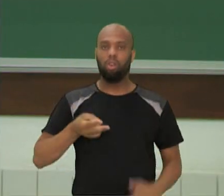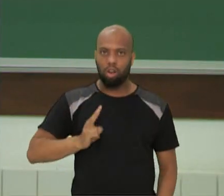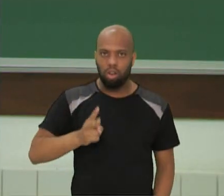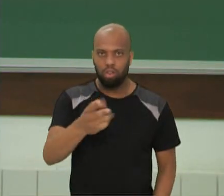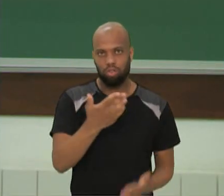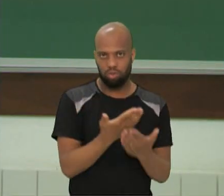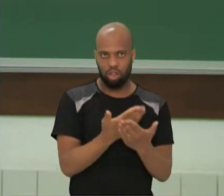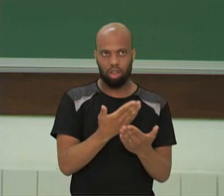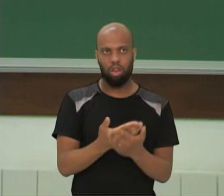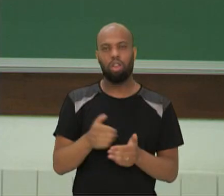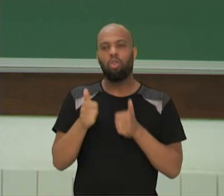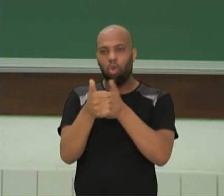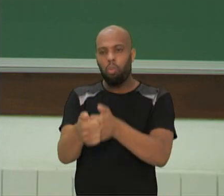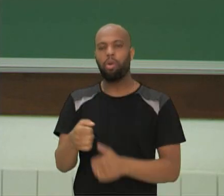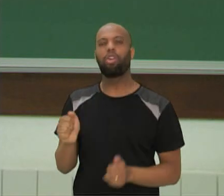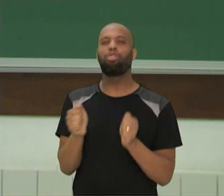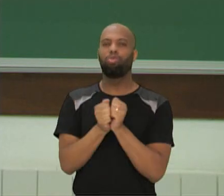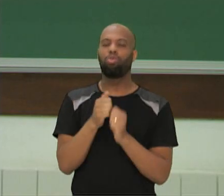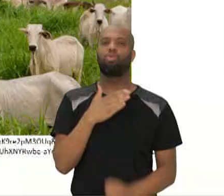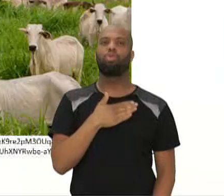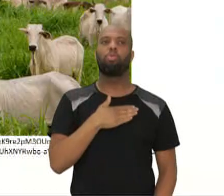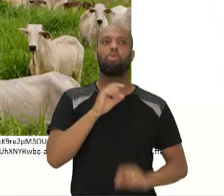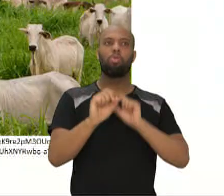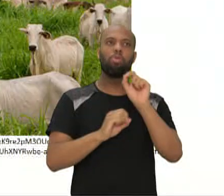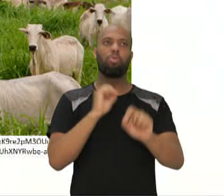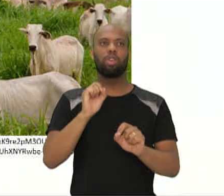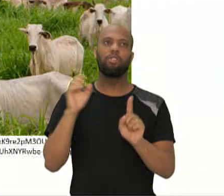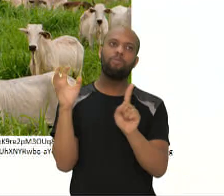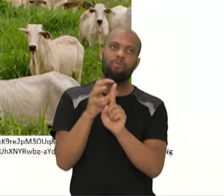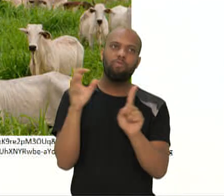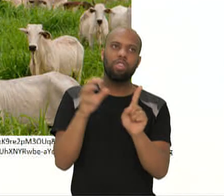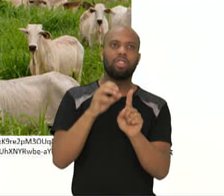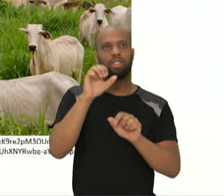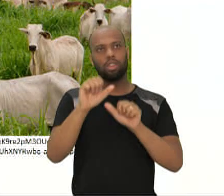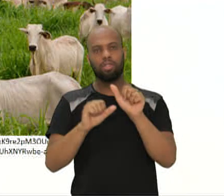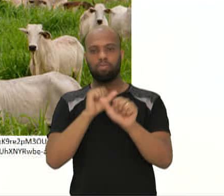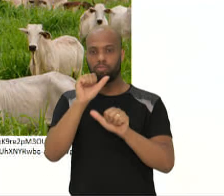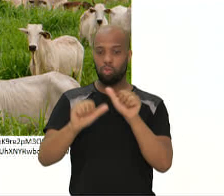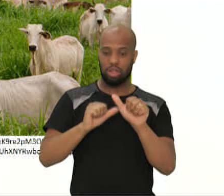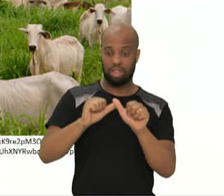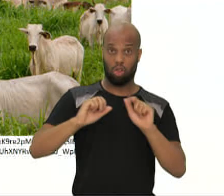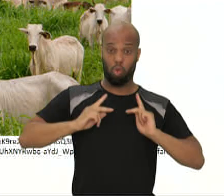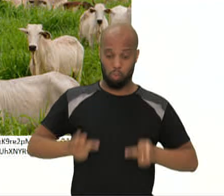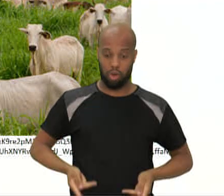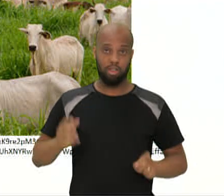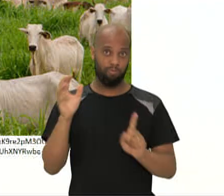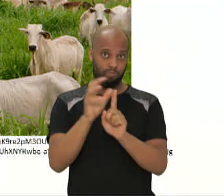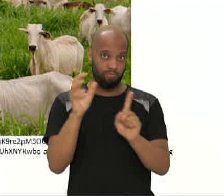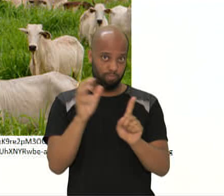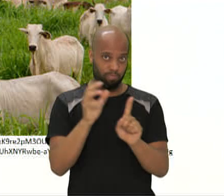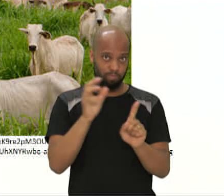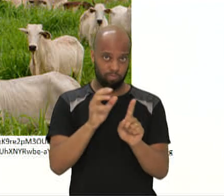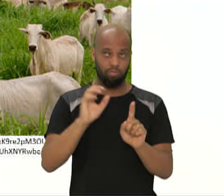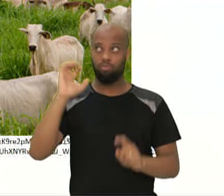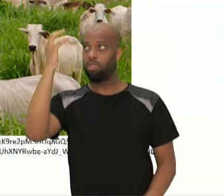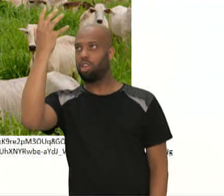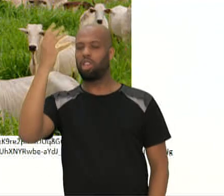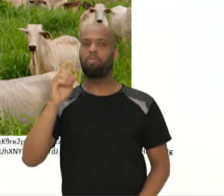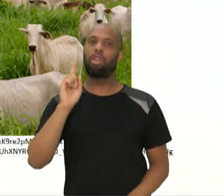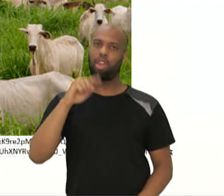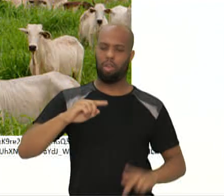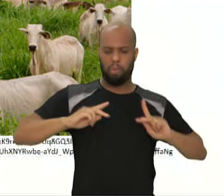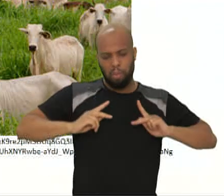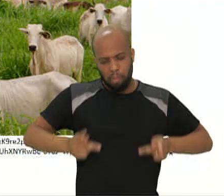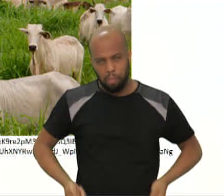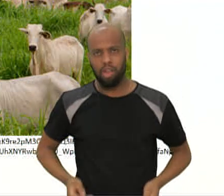nossa aula, acompanha na tela ali, ó, causas antrópicas das mudanças climáticas. Quando estamos falando de causas antrópicas, estamos falando